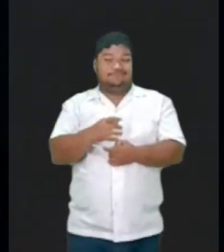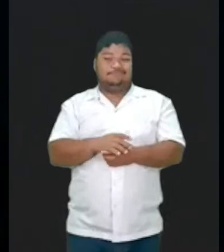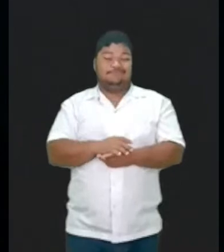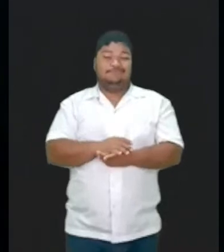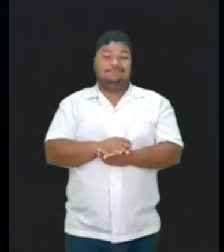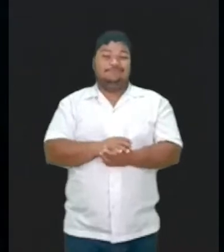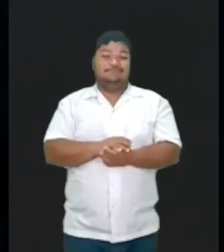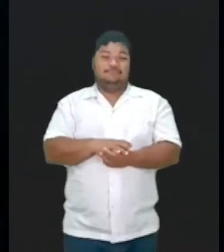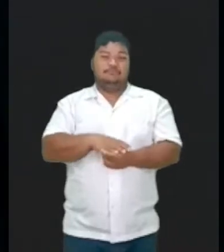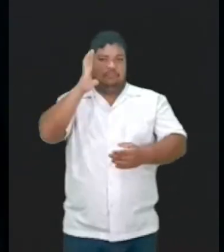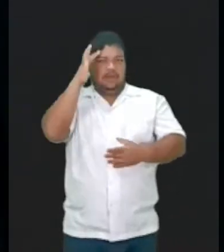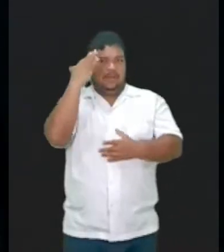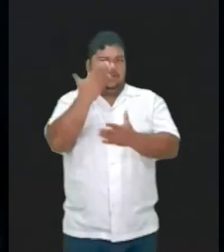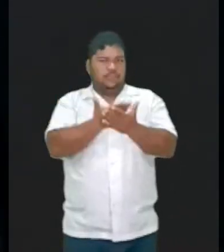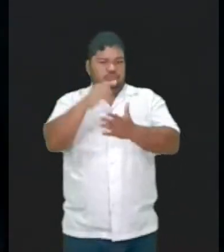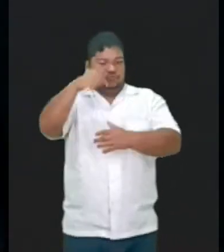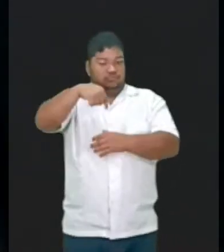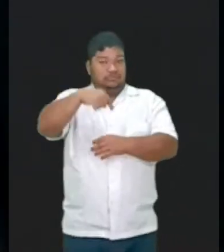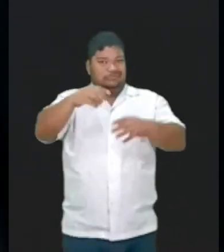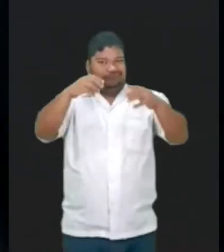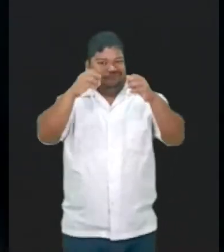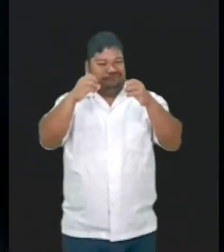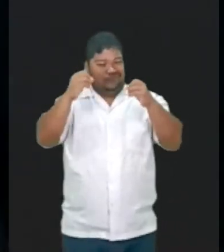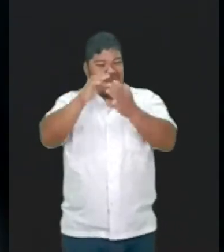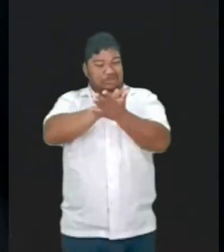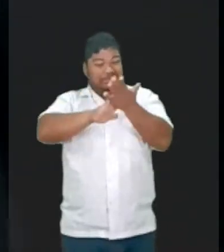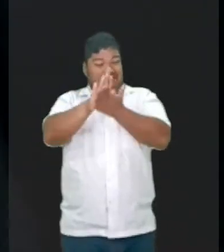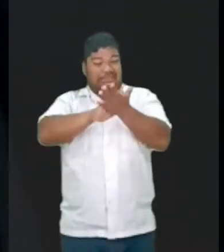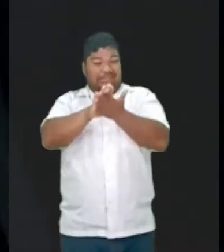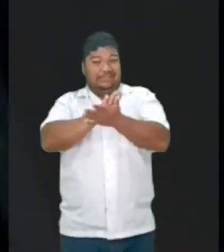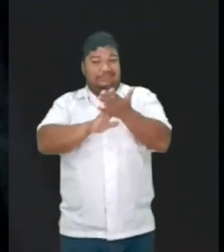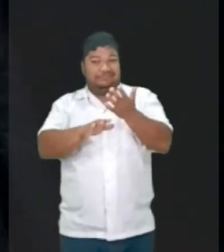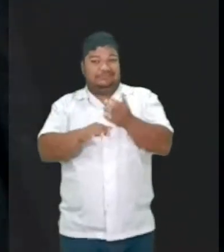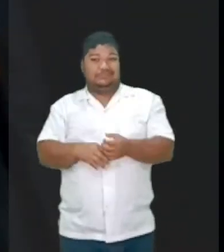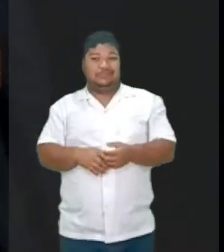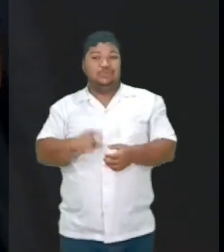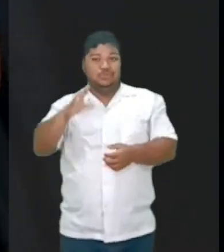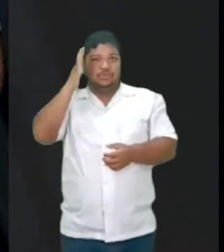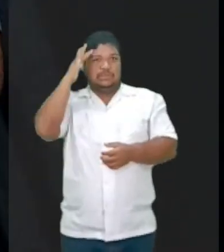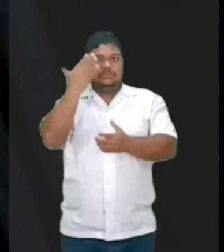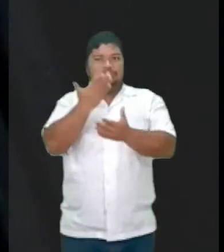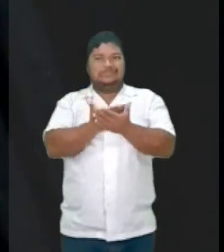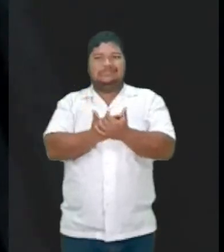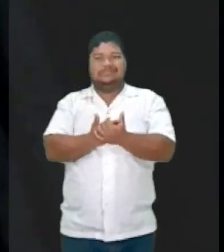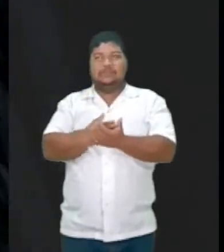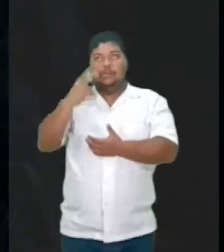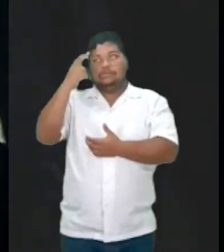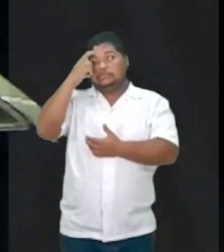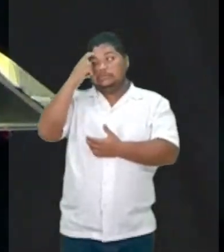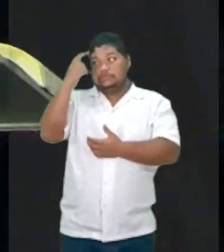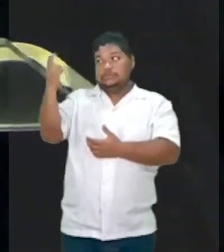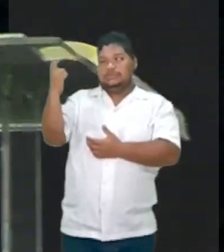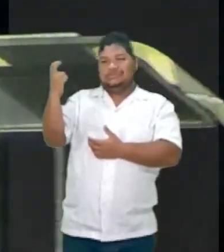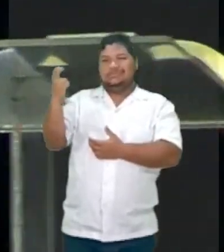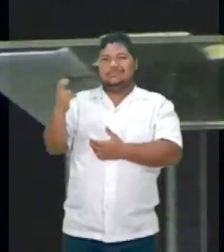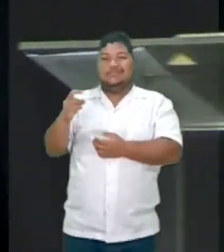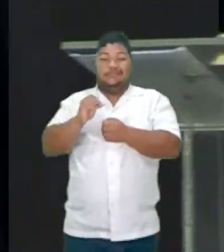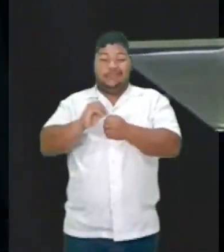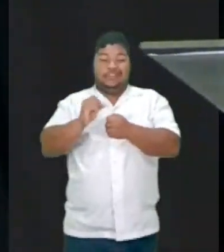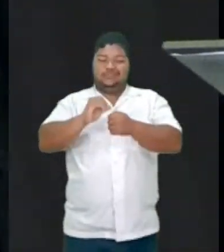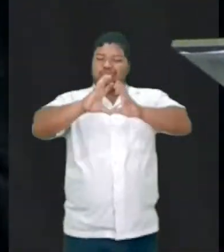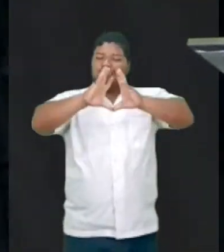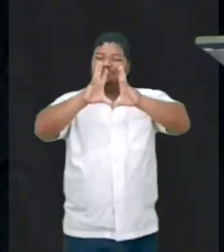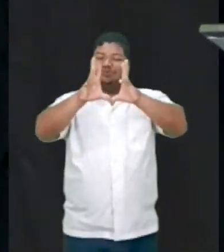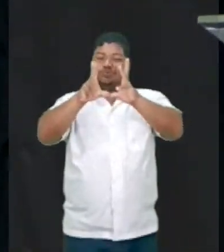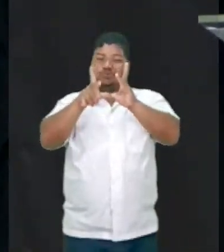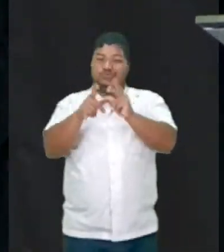para acreditar que isso aqui surgiu do nada, do que para acreditar que um ser inteligente fez com que tudo viesse à